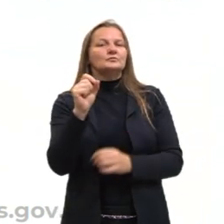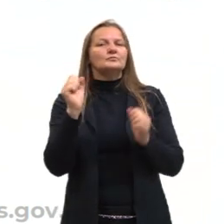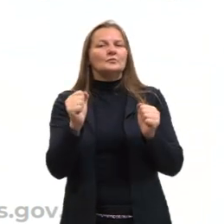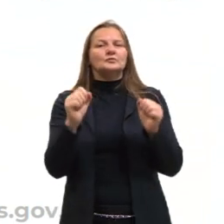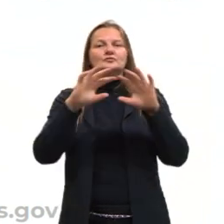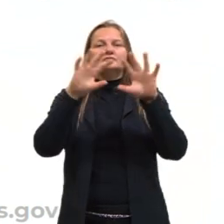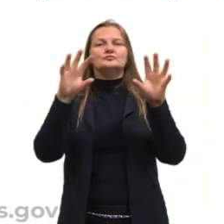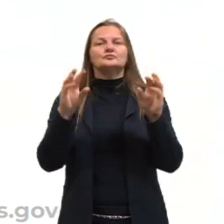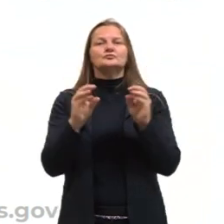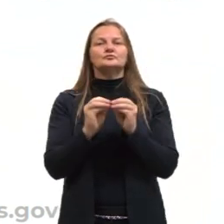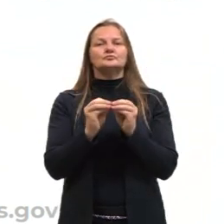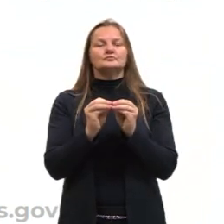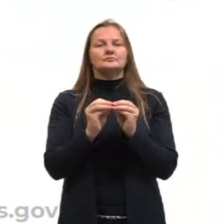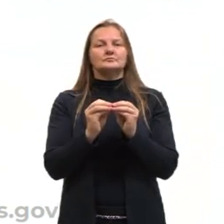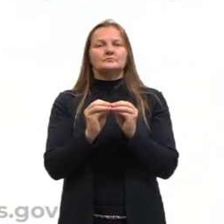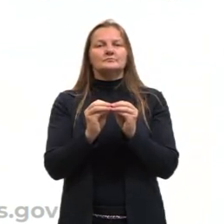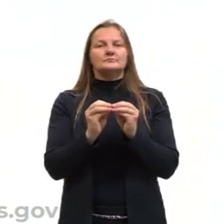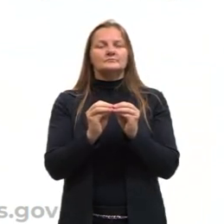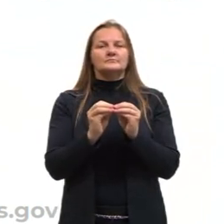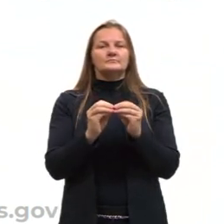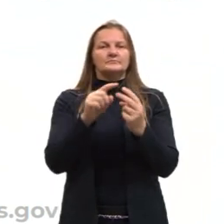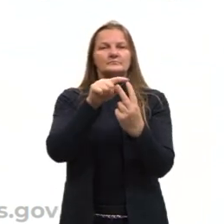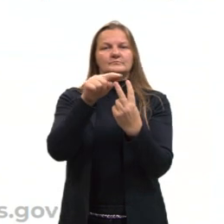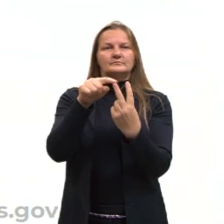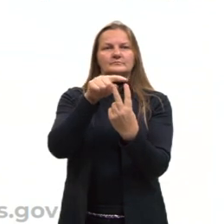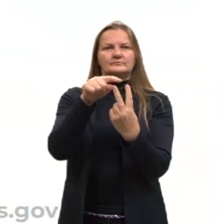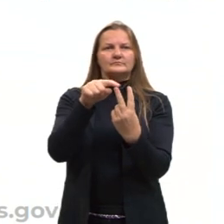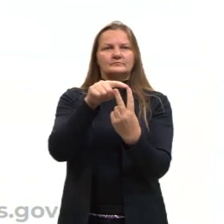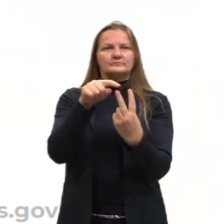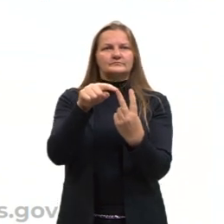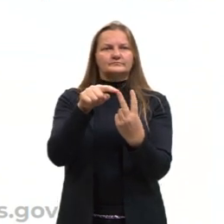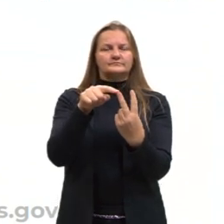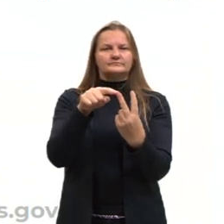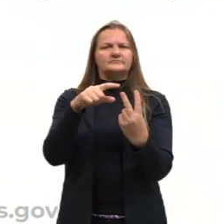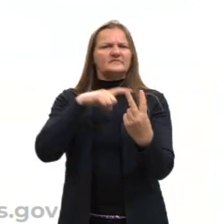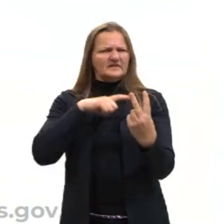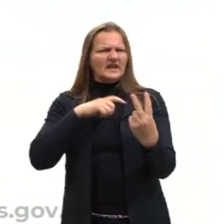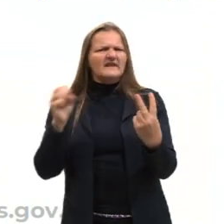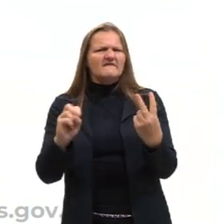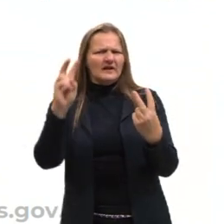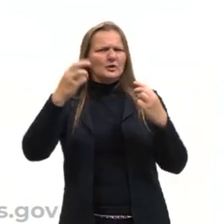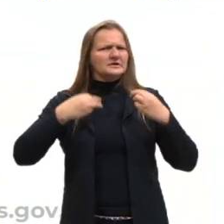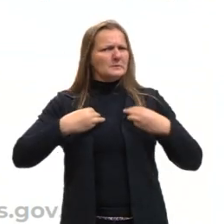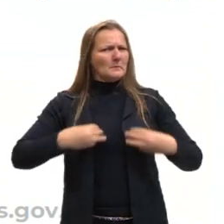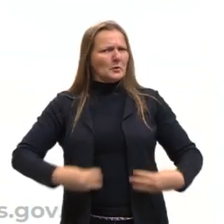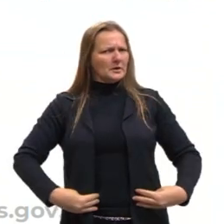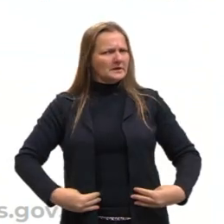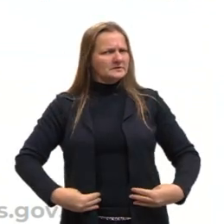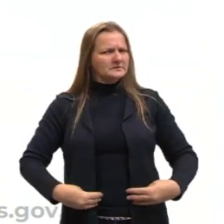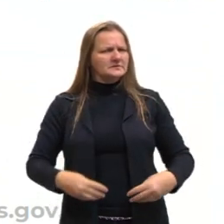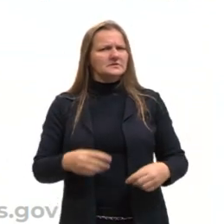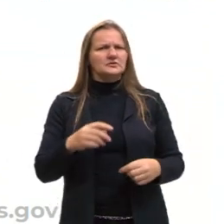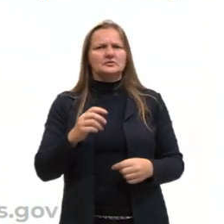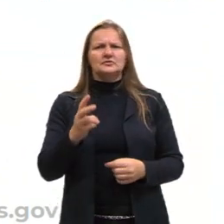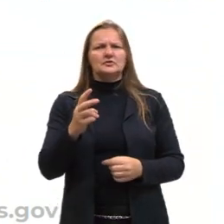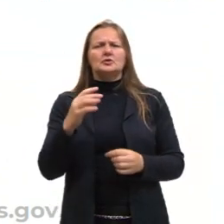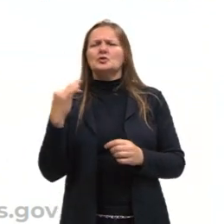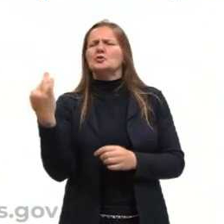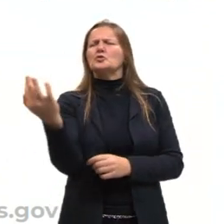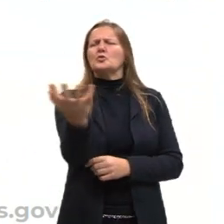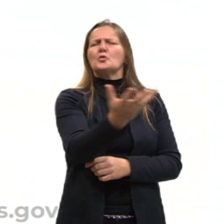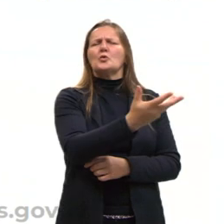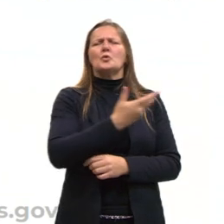ser resumido em duas grandes questões existem ou não valores morais válidos para todos os